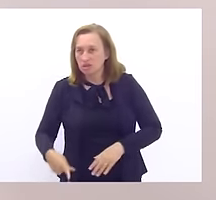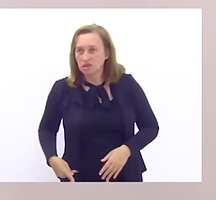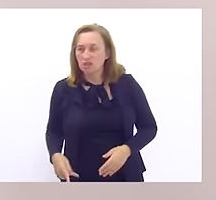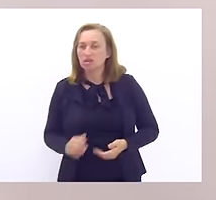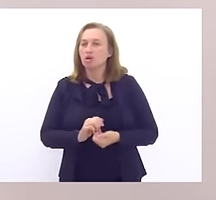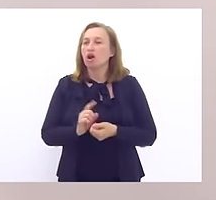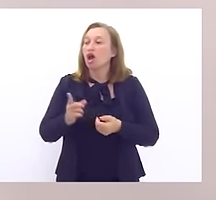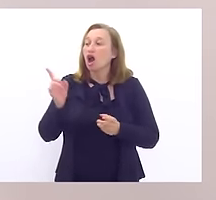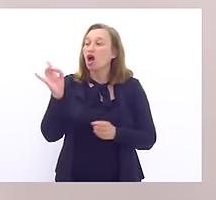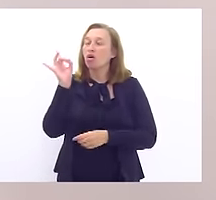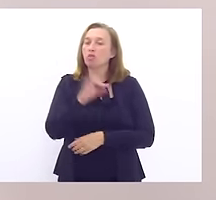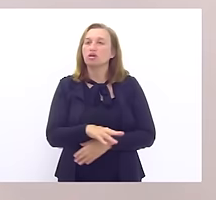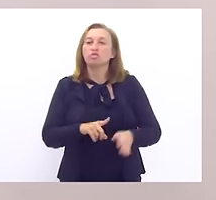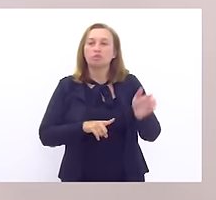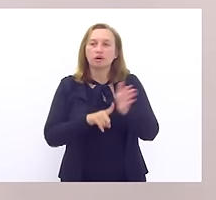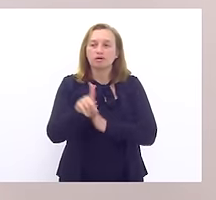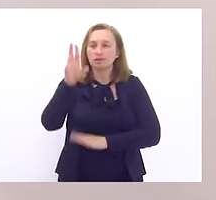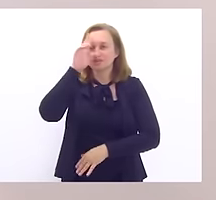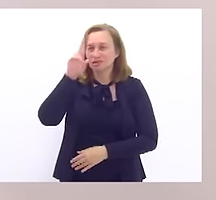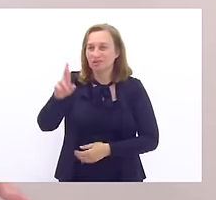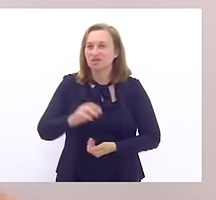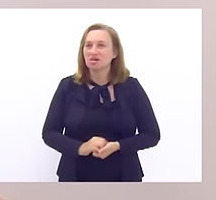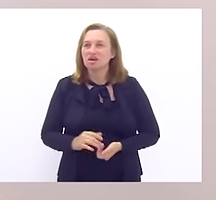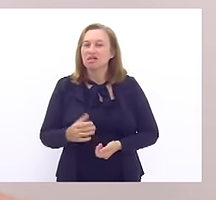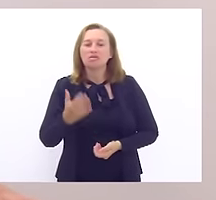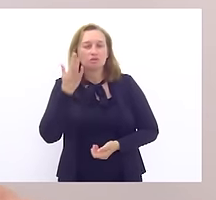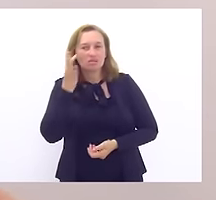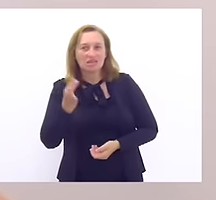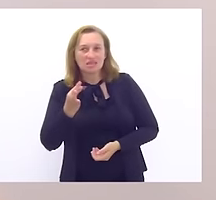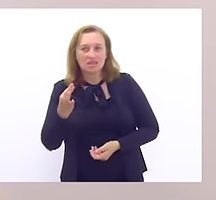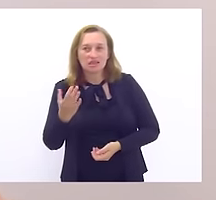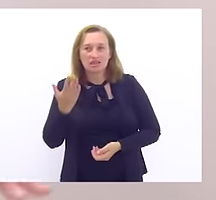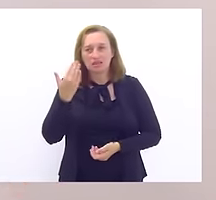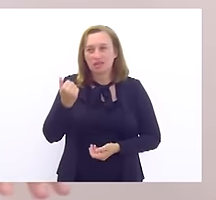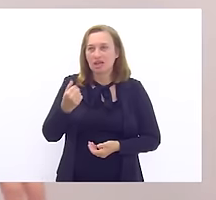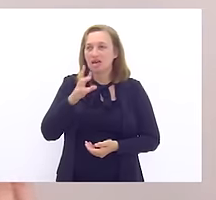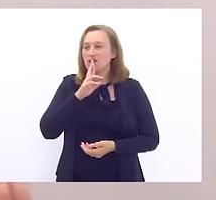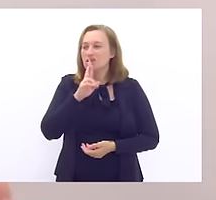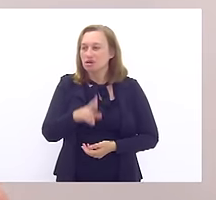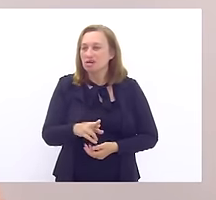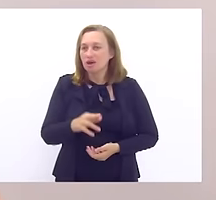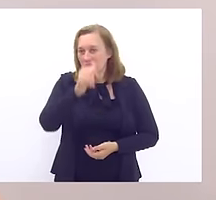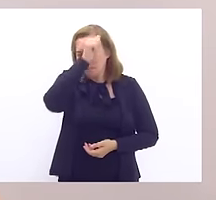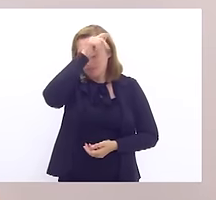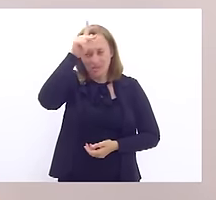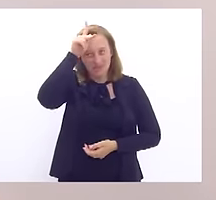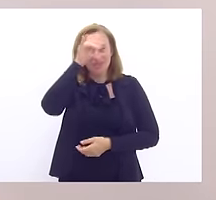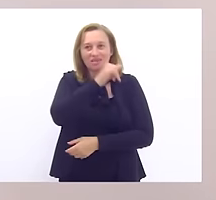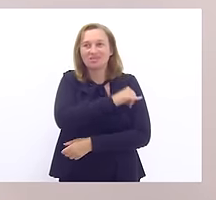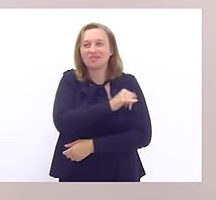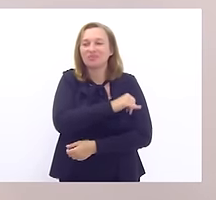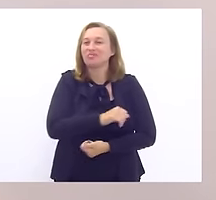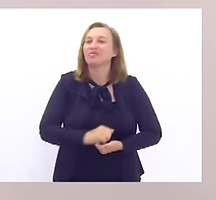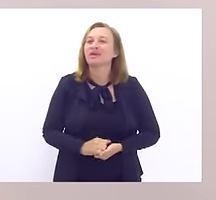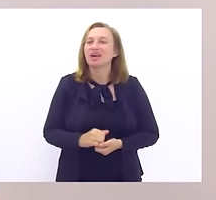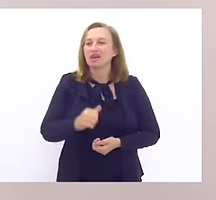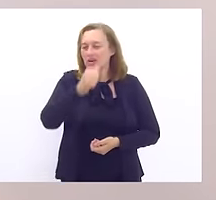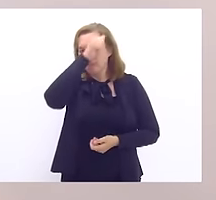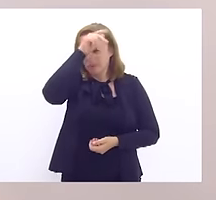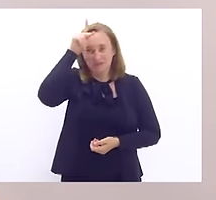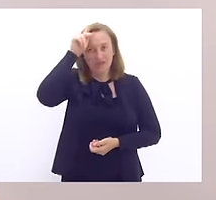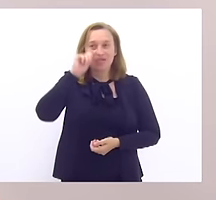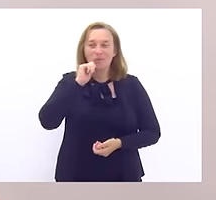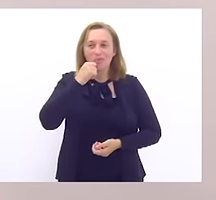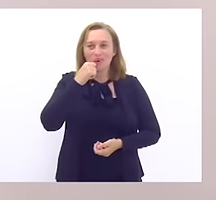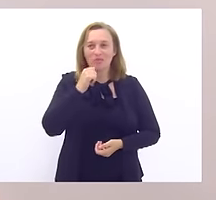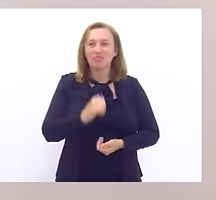pergunta ao Senhor vocês sabem responder vou dar um exemplo aqui da Prefeitura do Rio de Janeiro Prefeito Eduardo Paes